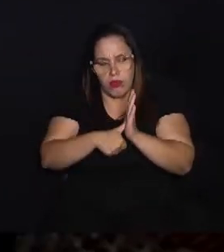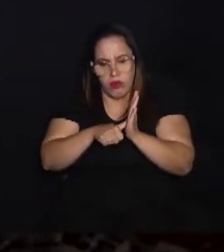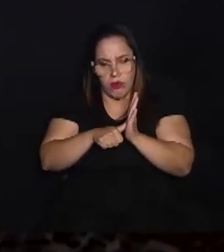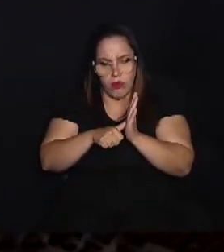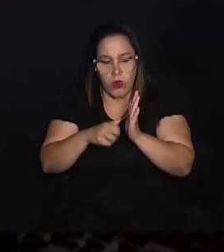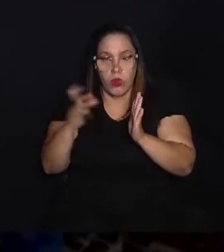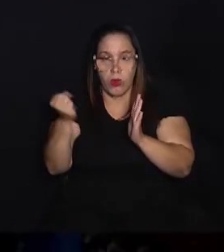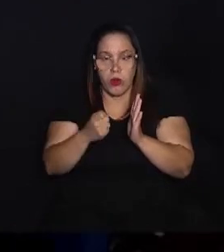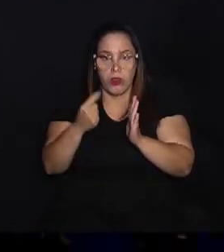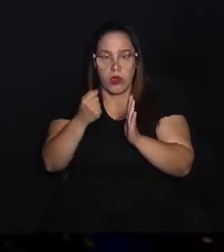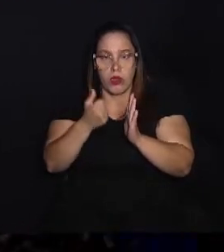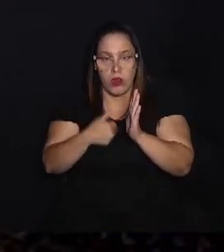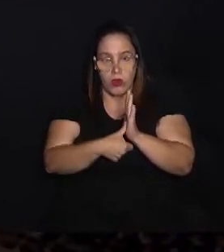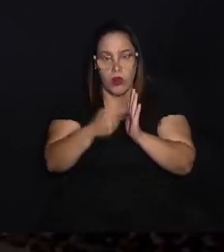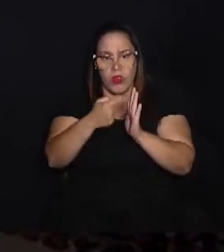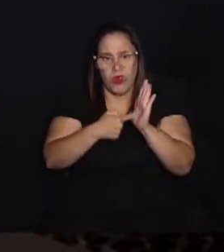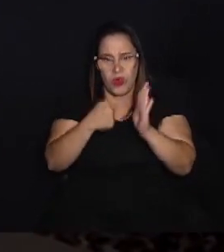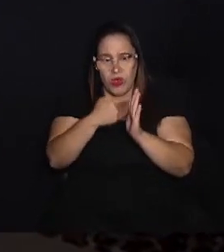nulo?